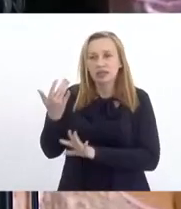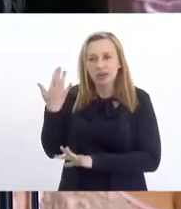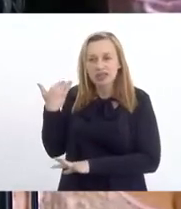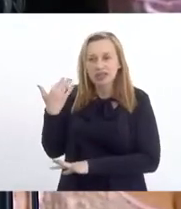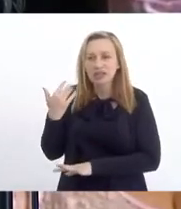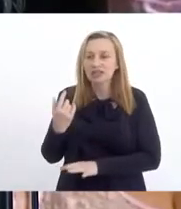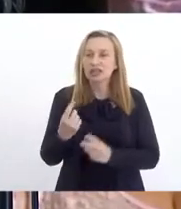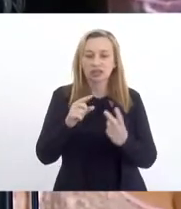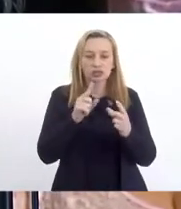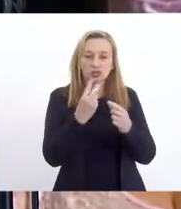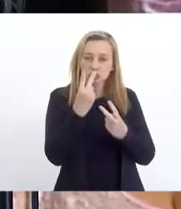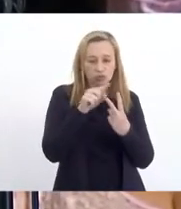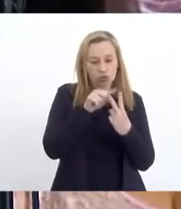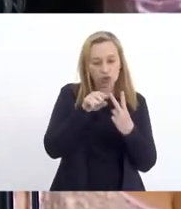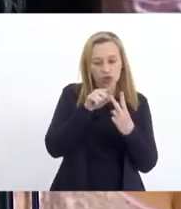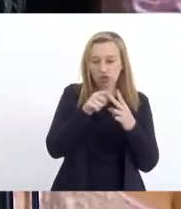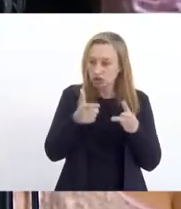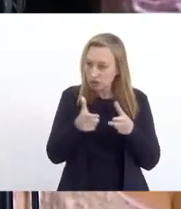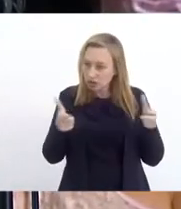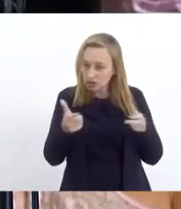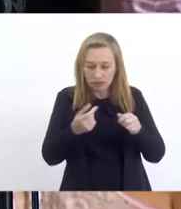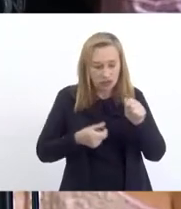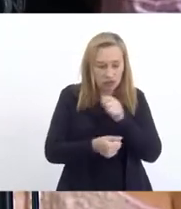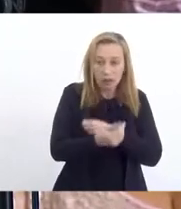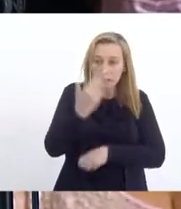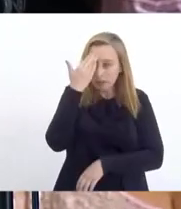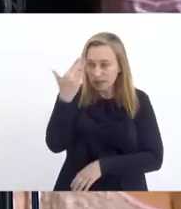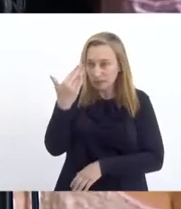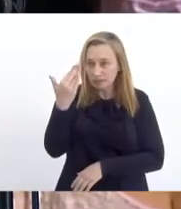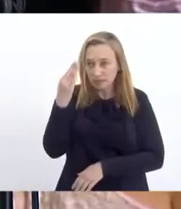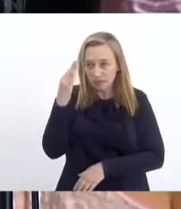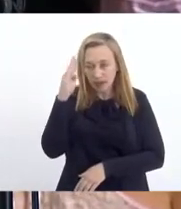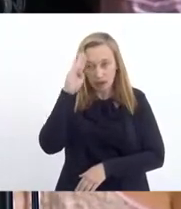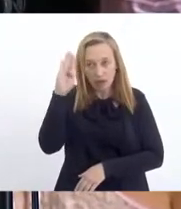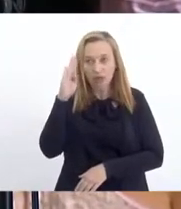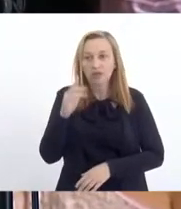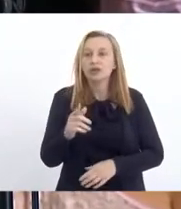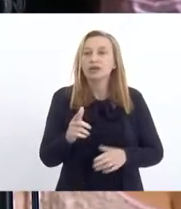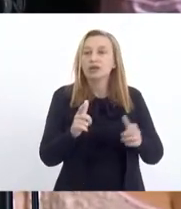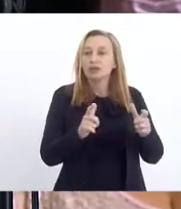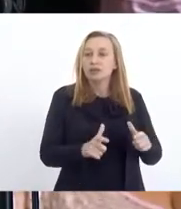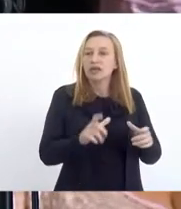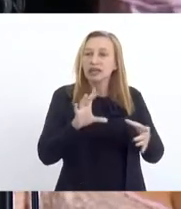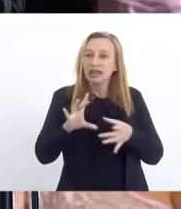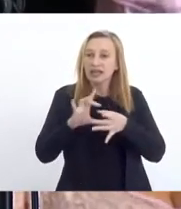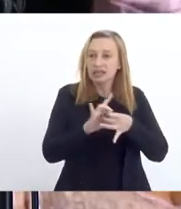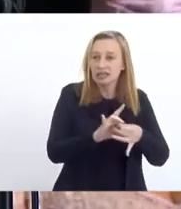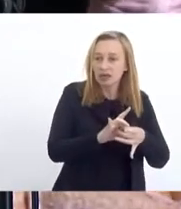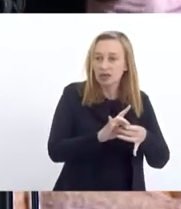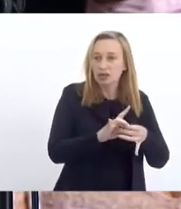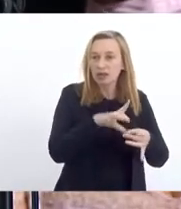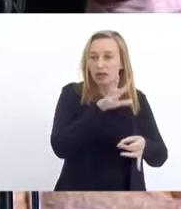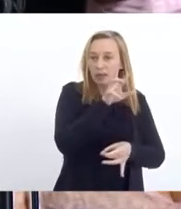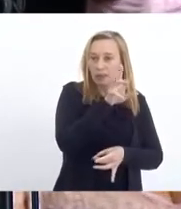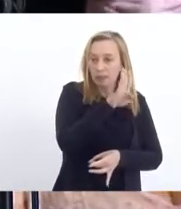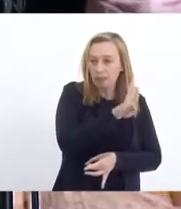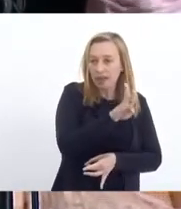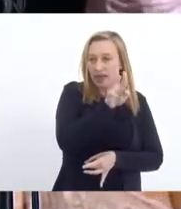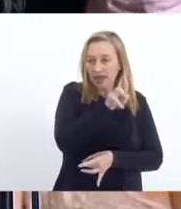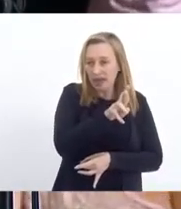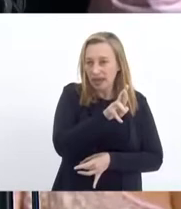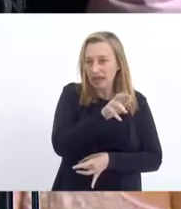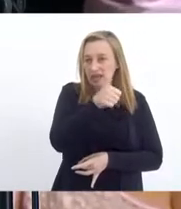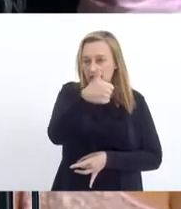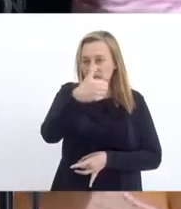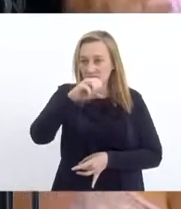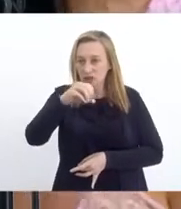que vão ser fundamentais para a nossa região. Primeiro é a ligação da BR-101 com o Porto do Açu. Eu estive na semana